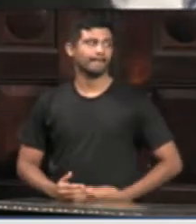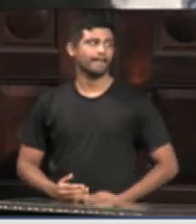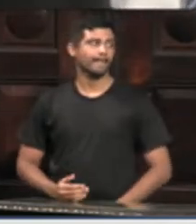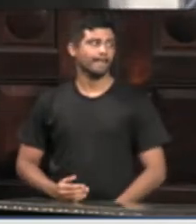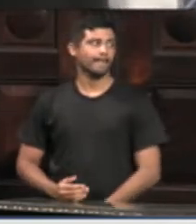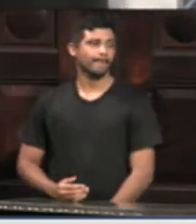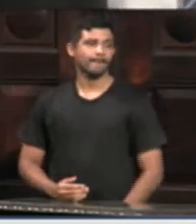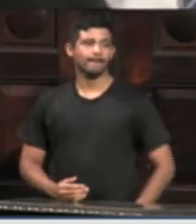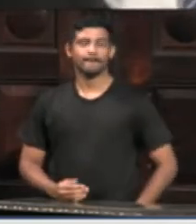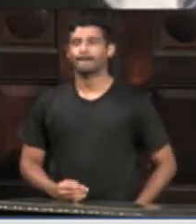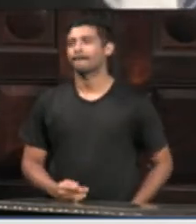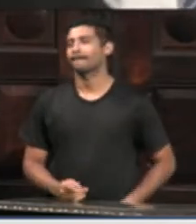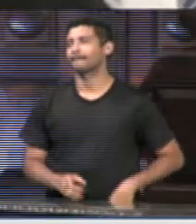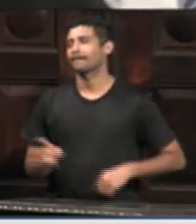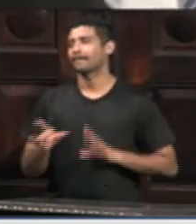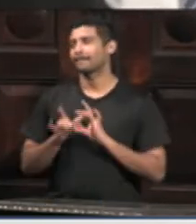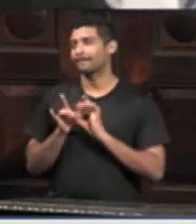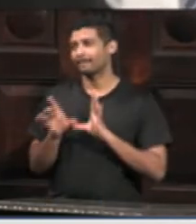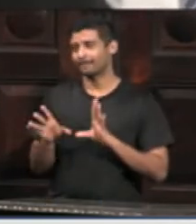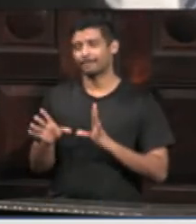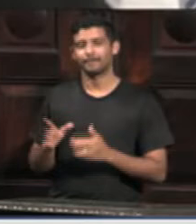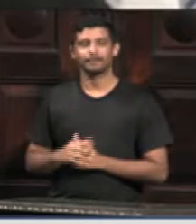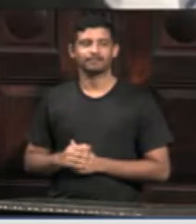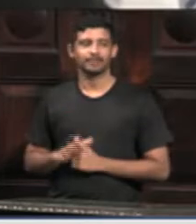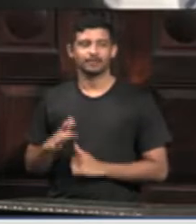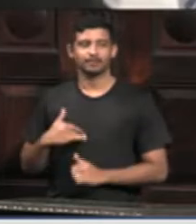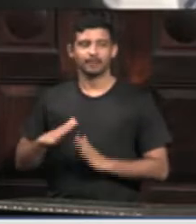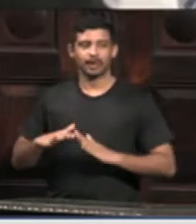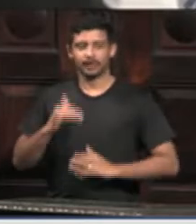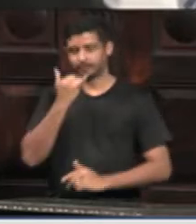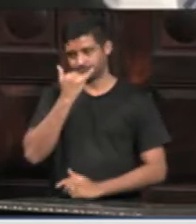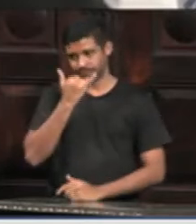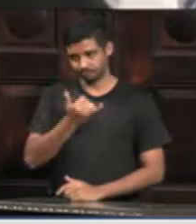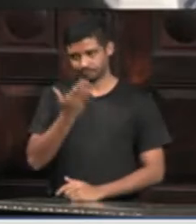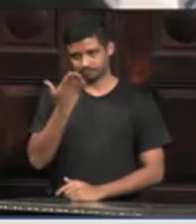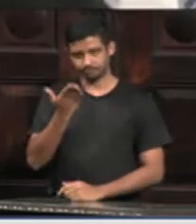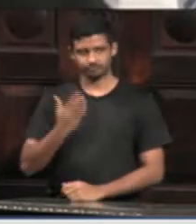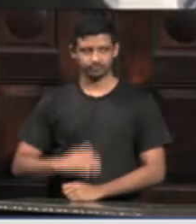ao deputado André Correia. Peço desculpa a Vossa Excelência